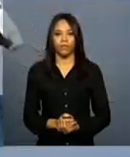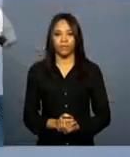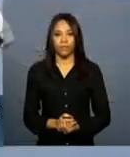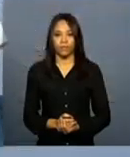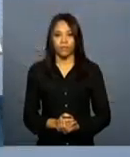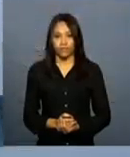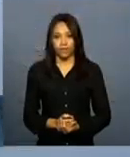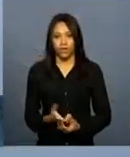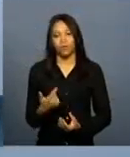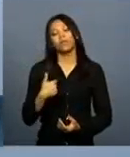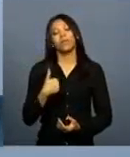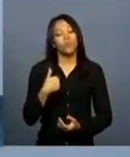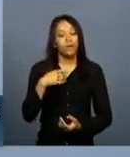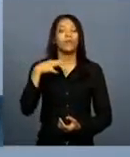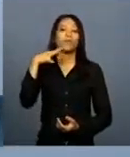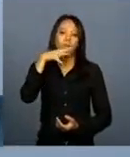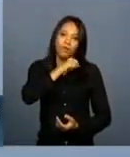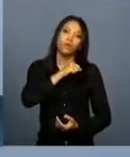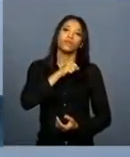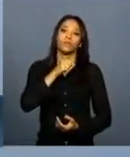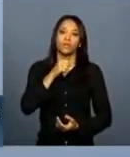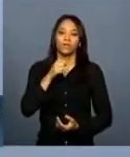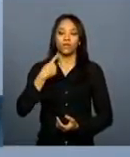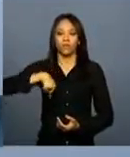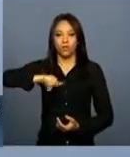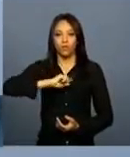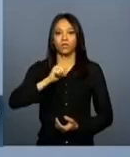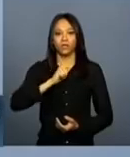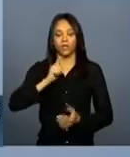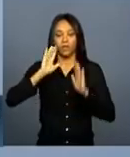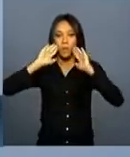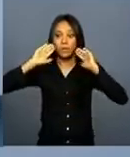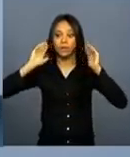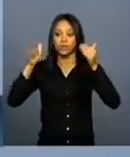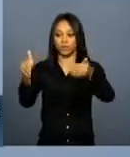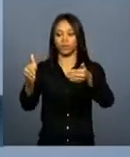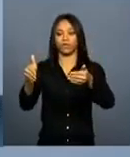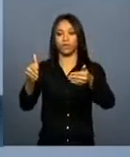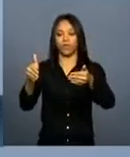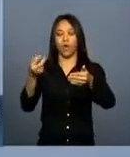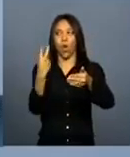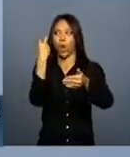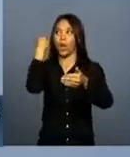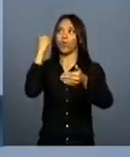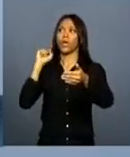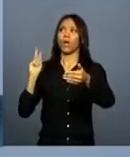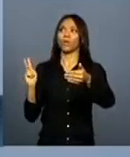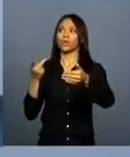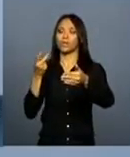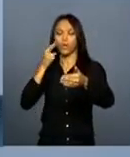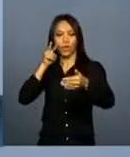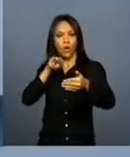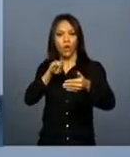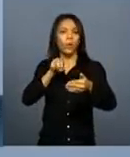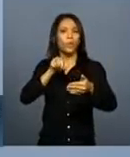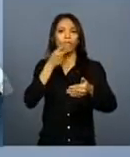então eu acho que a gente tem esse olhar que nós temos que fazer para trás, e nós temos que dizer o